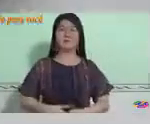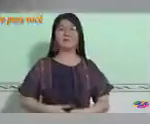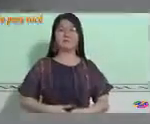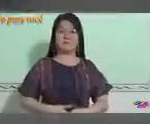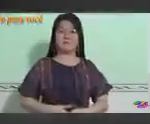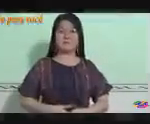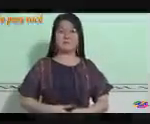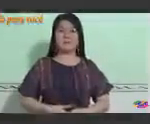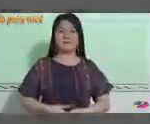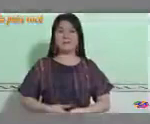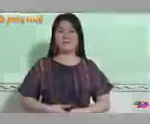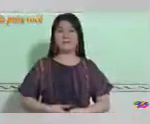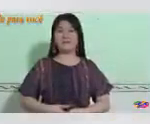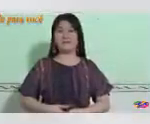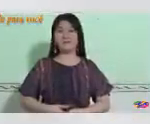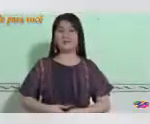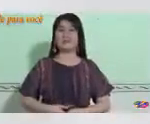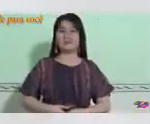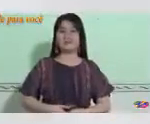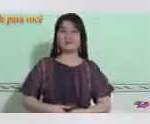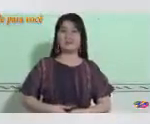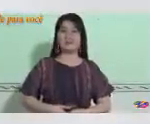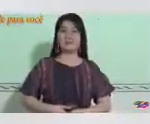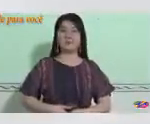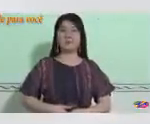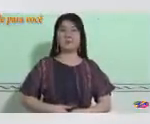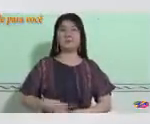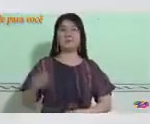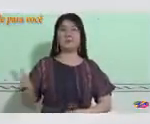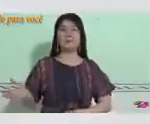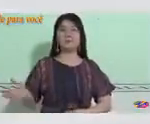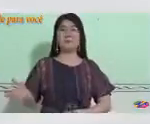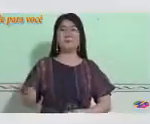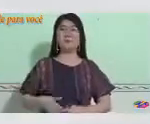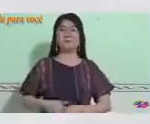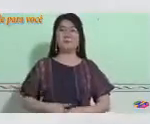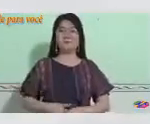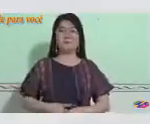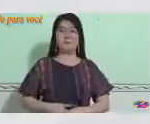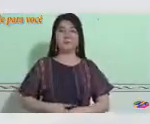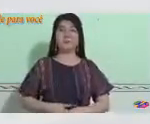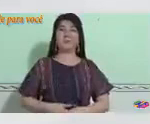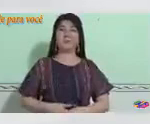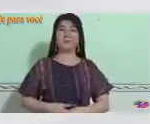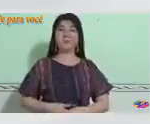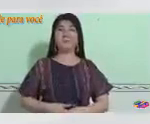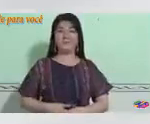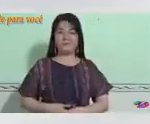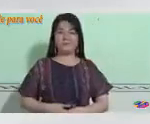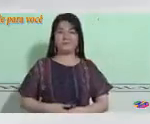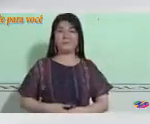deltametrina, peroxido de benzoíla ou ivermectina, COMOE acento agudo ou CASODA